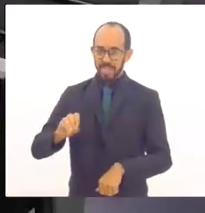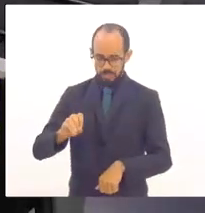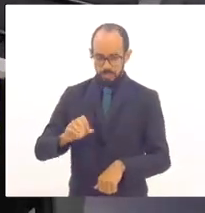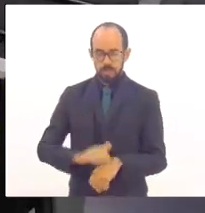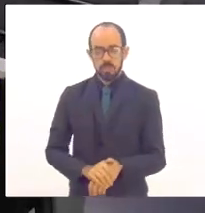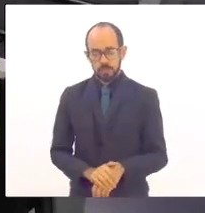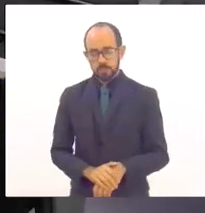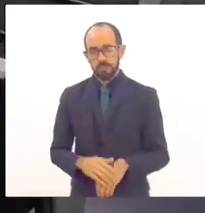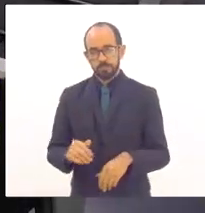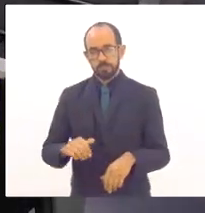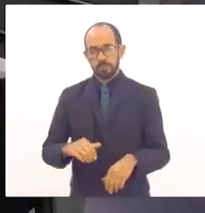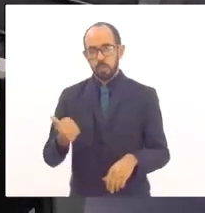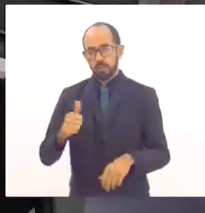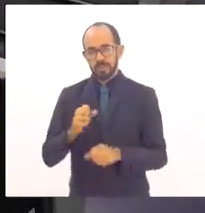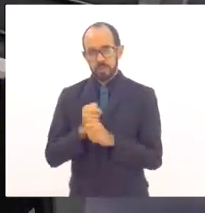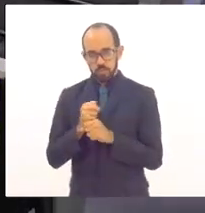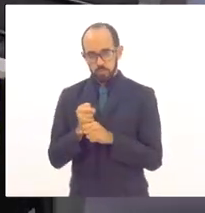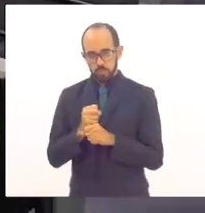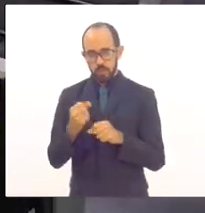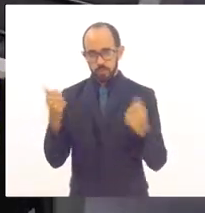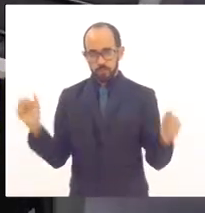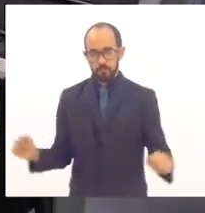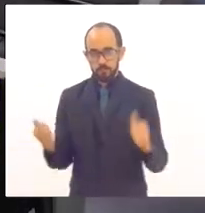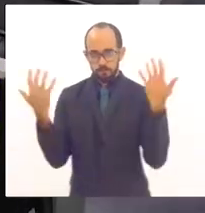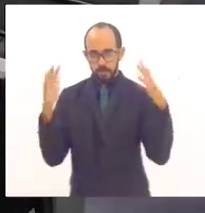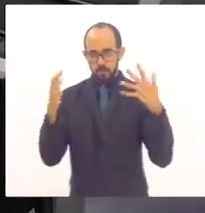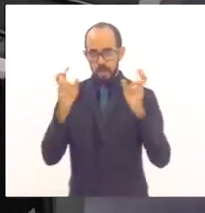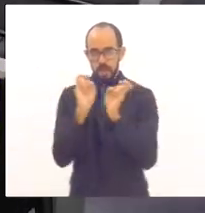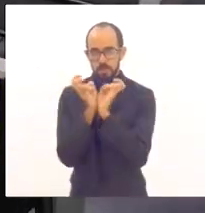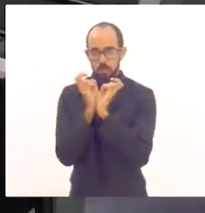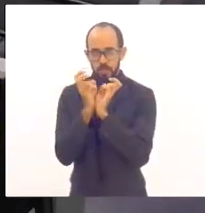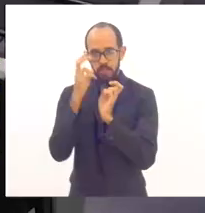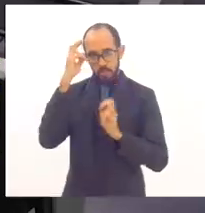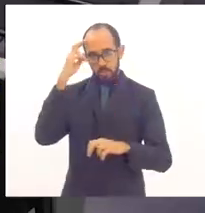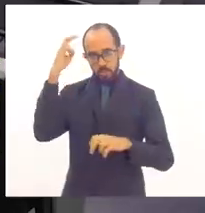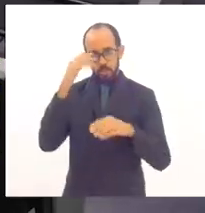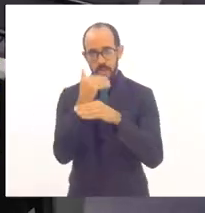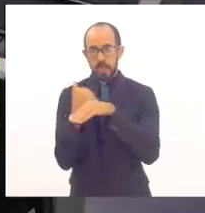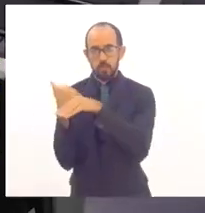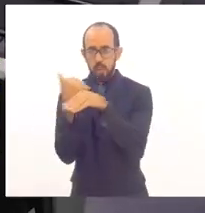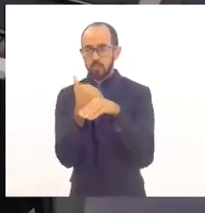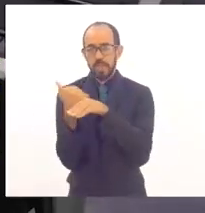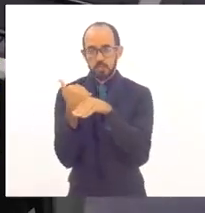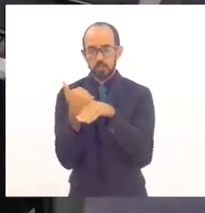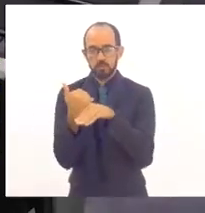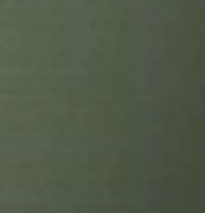11 anos. Viva a capoeira, viva a cultura, viva a igualdade!